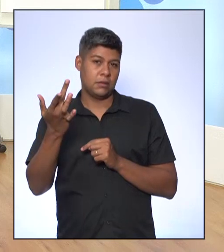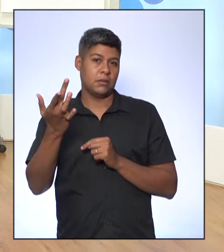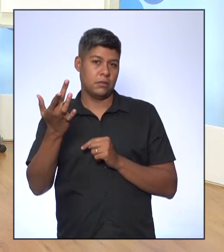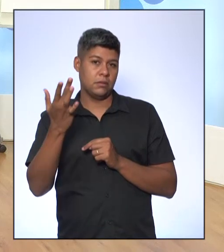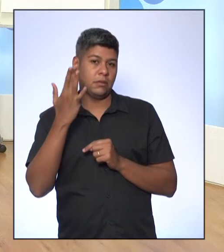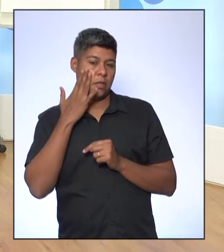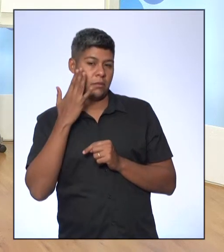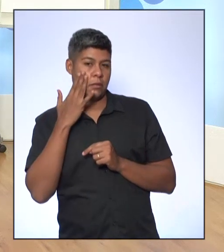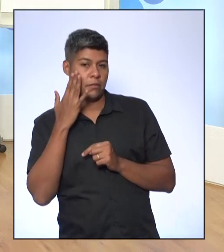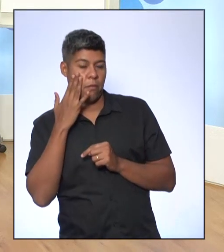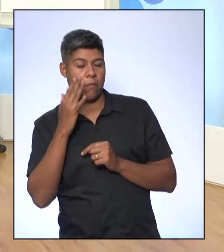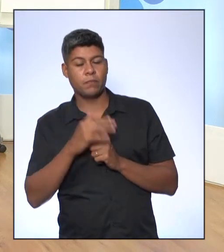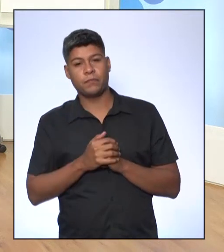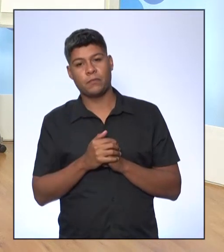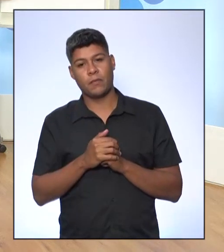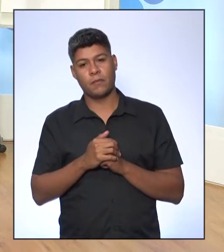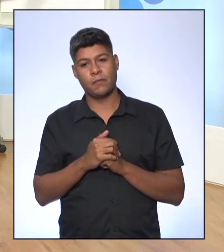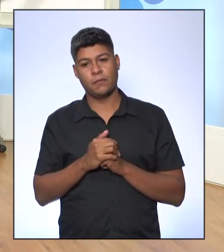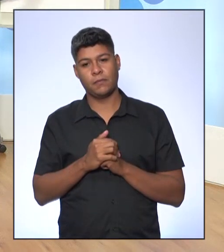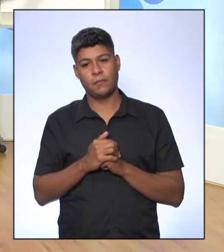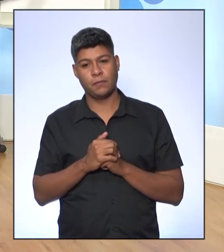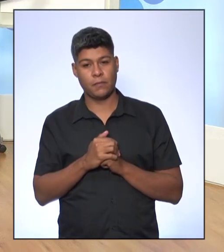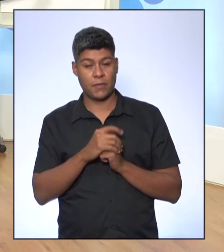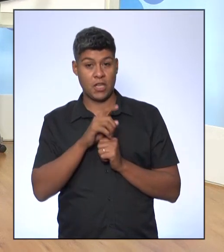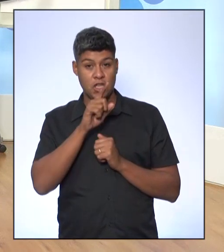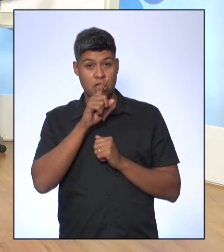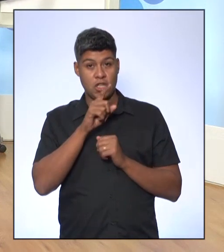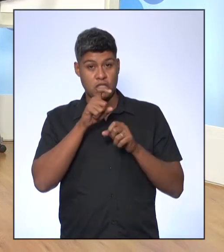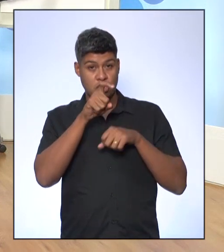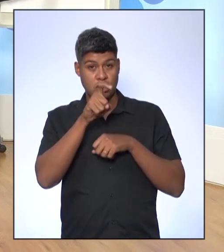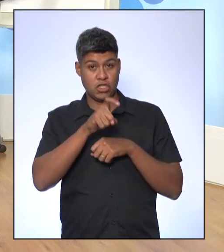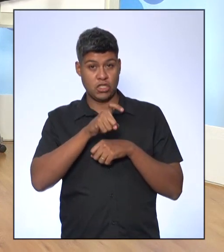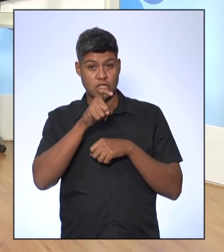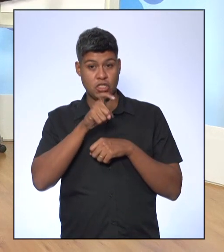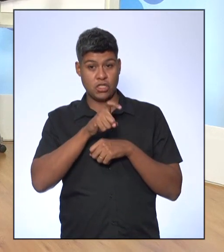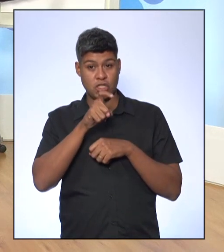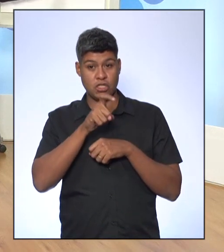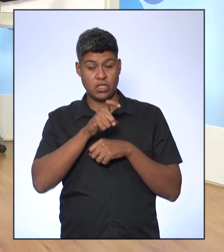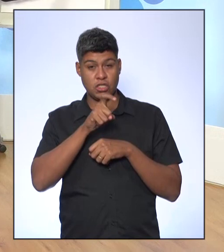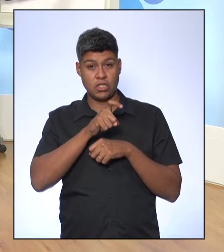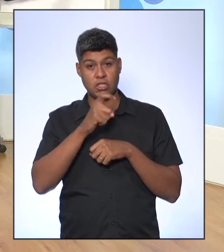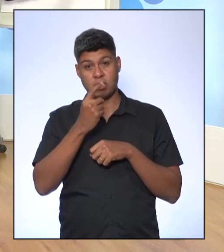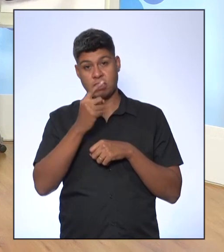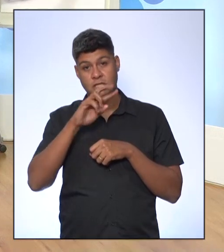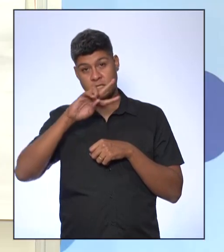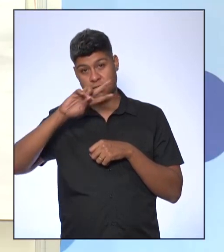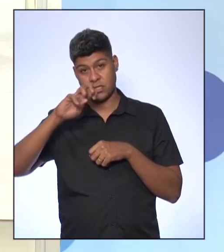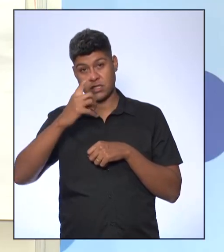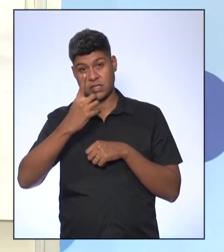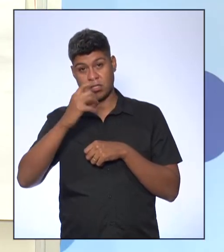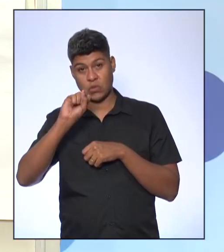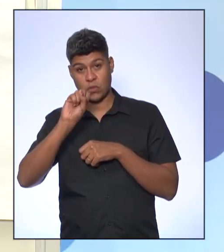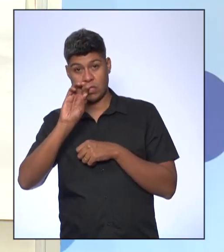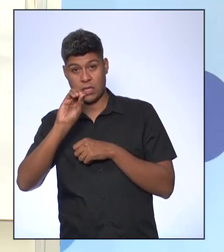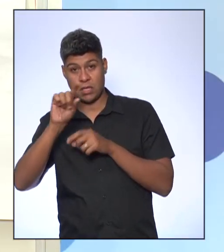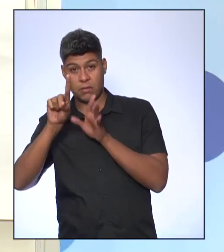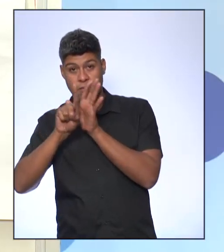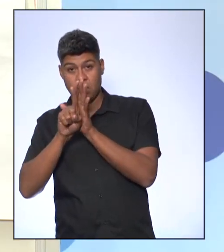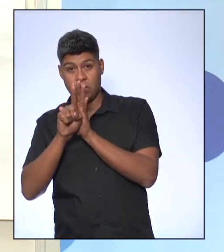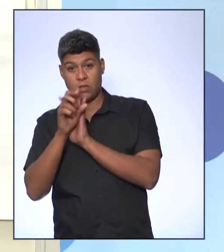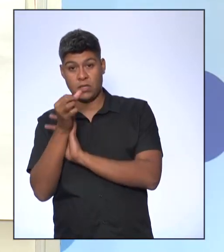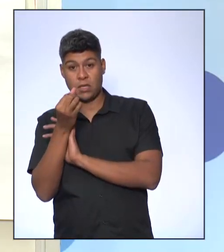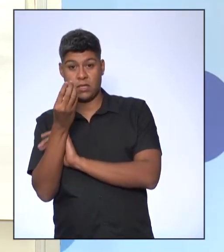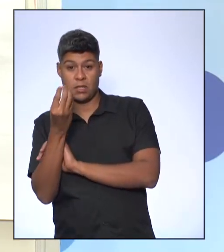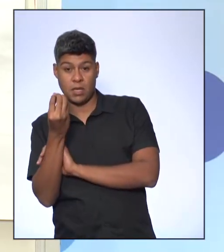Quanto que deve ser? Subtrai, não é? É isso aí. Então fica 180 menos 60? Menos 60. Quanto que dá isso aqui?